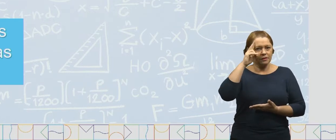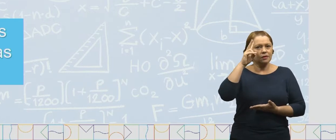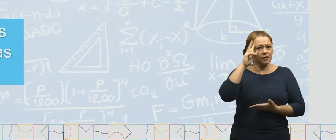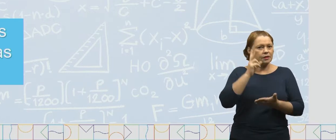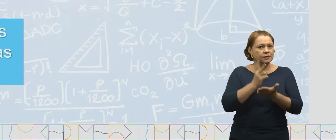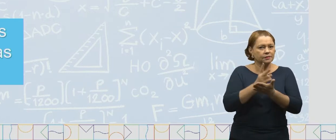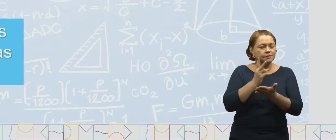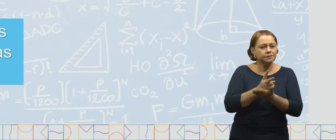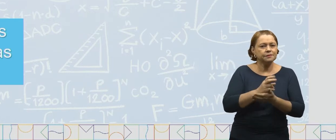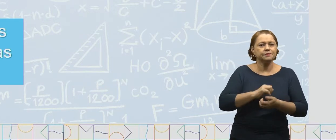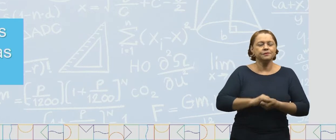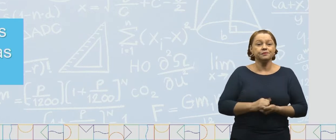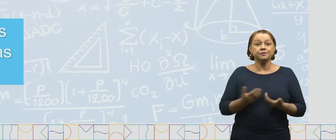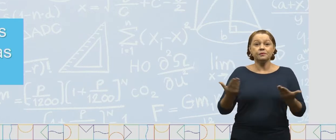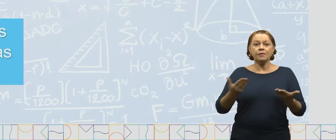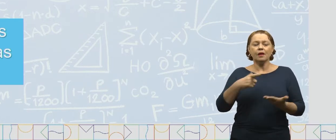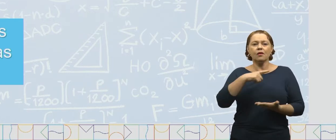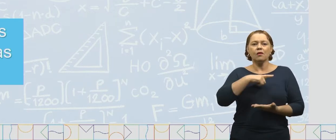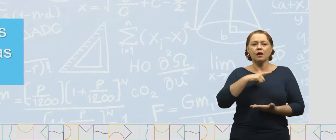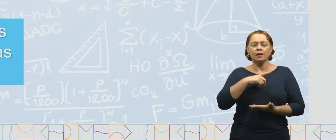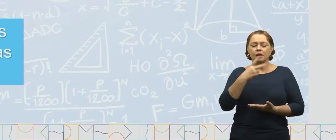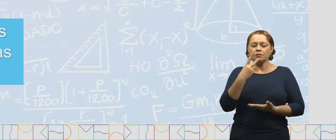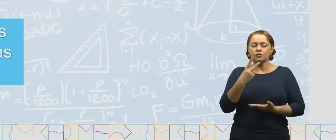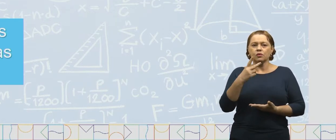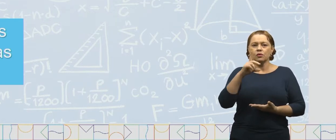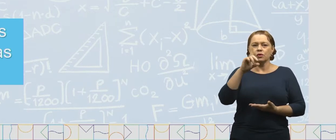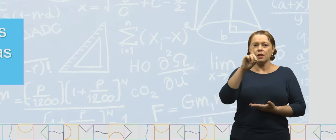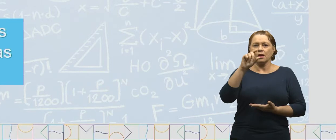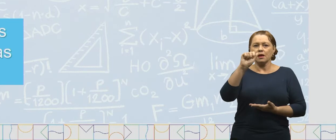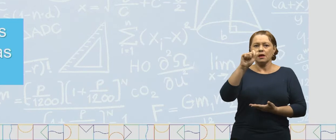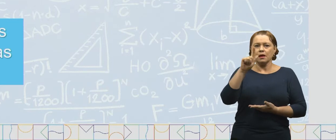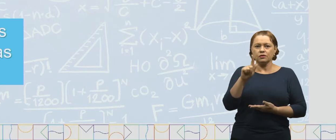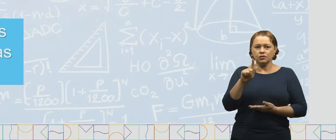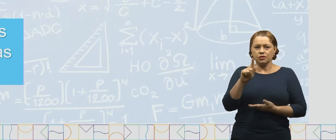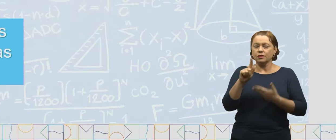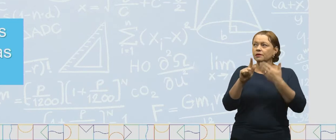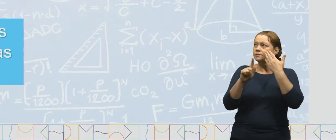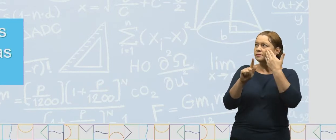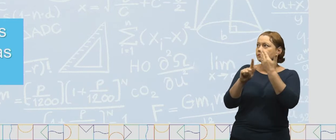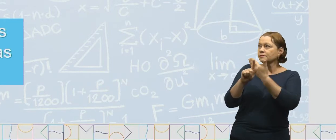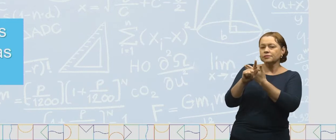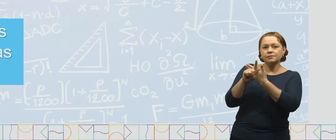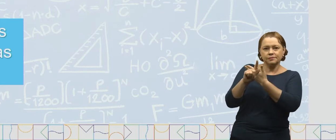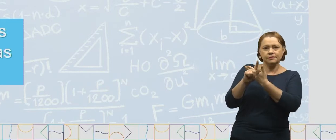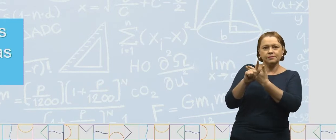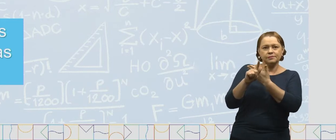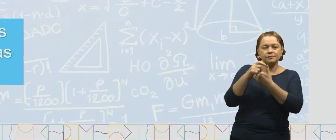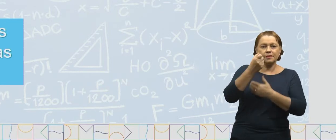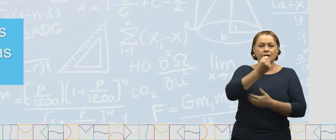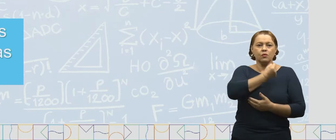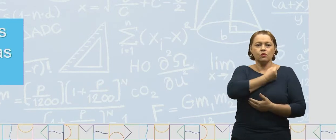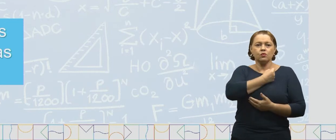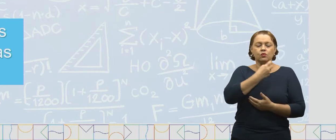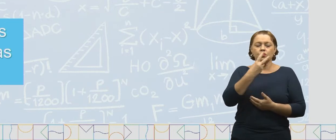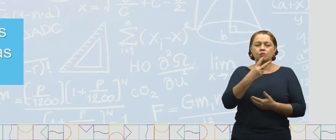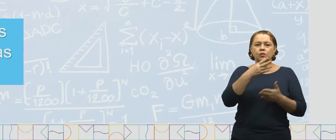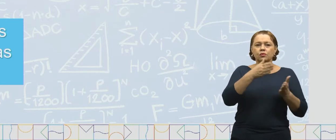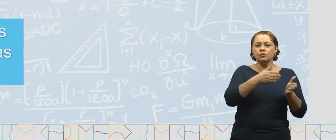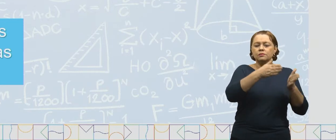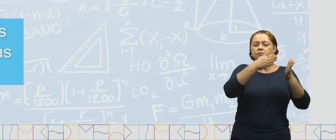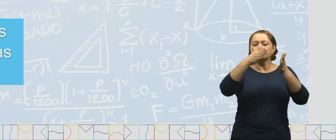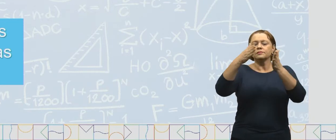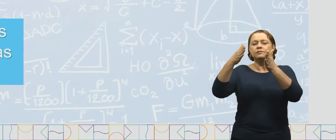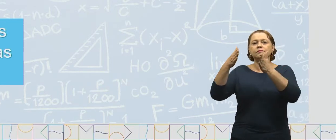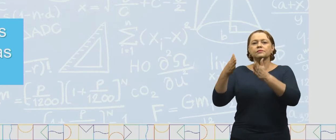Agora que já temos o número 2 abaixo da marcação do decagrama, passamos esse número 2 para a